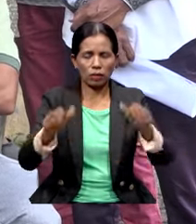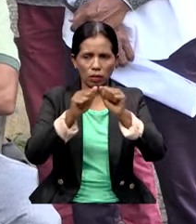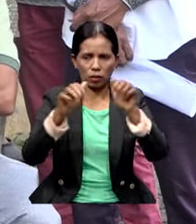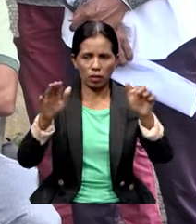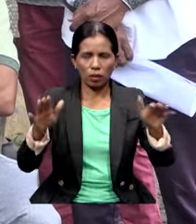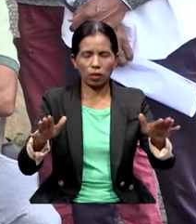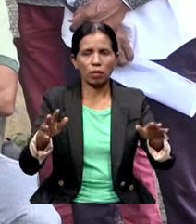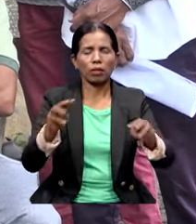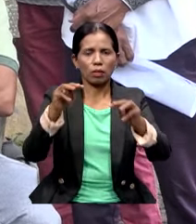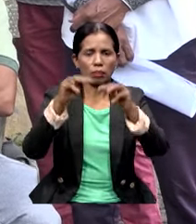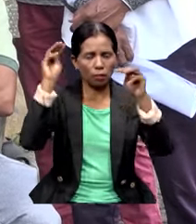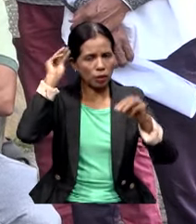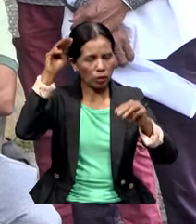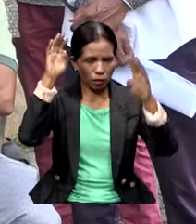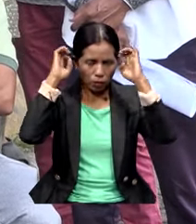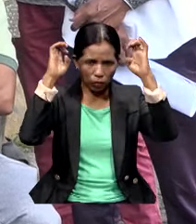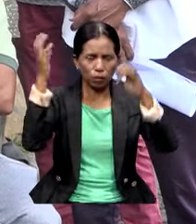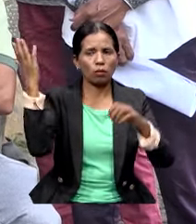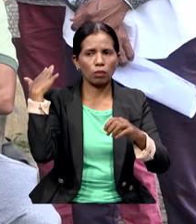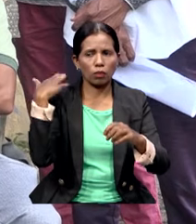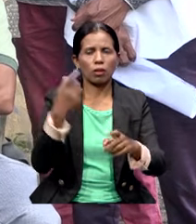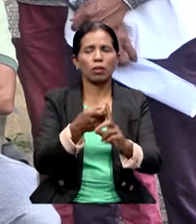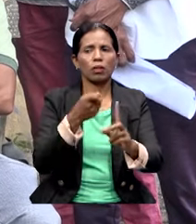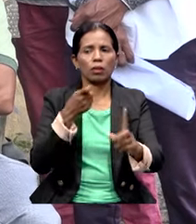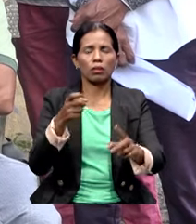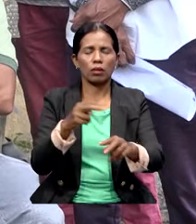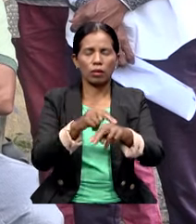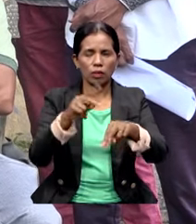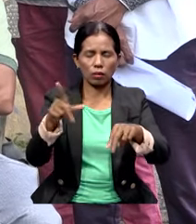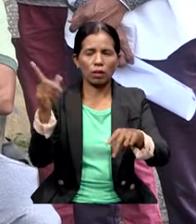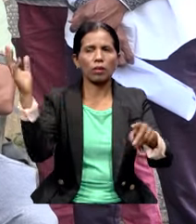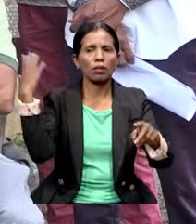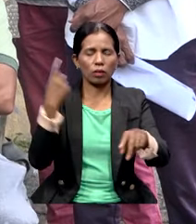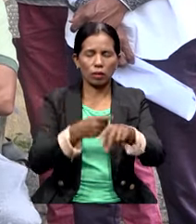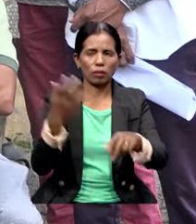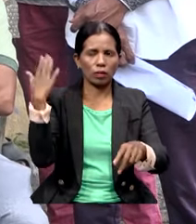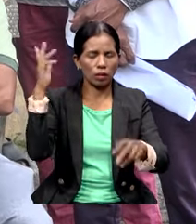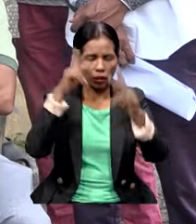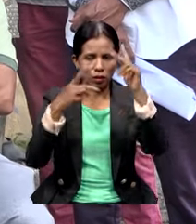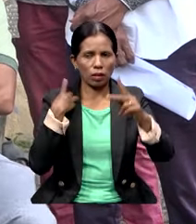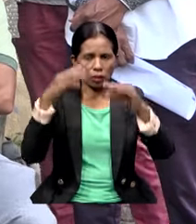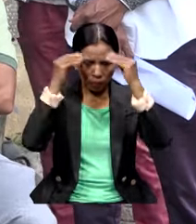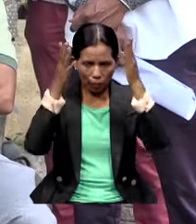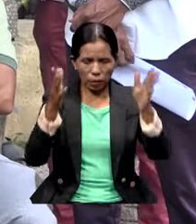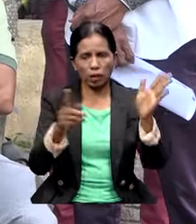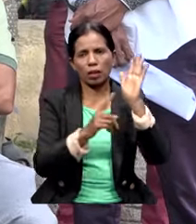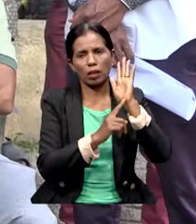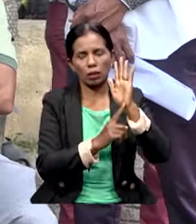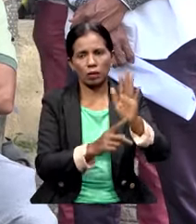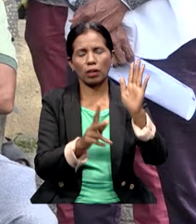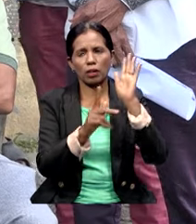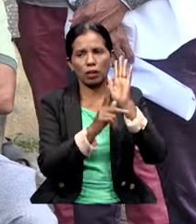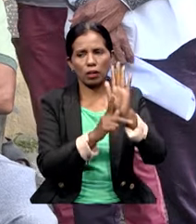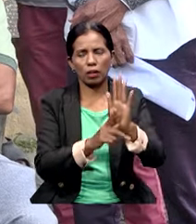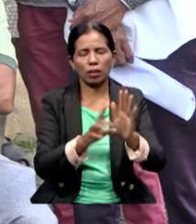administração, Ministério da Educação anterior, Nian Husi, nacional to base. Bacaso, neve ami professor reclamante, hato ona queza, e